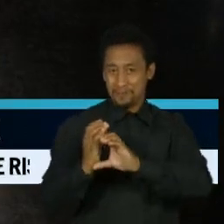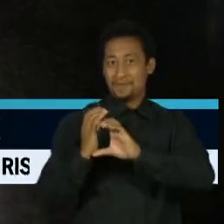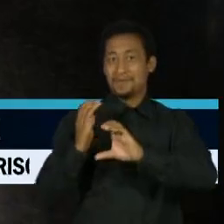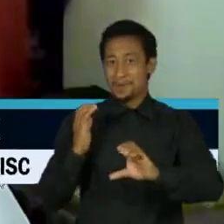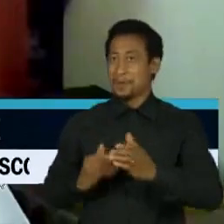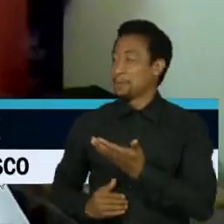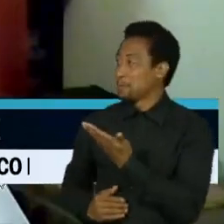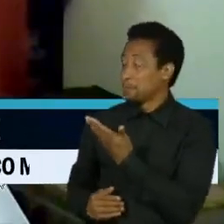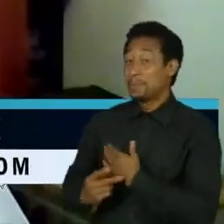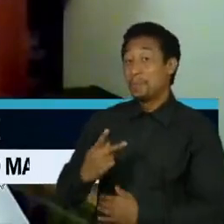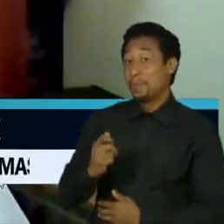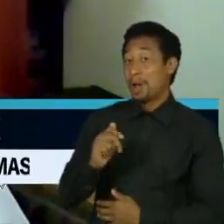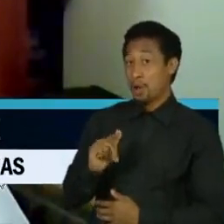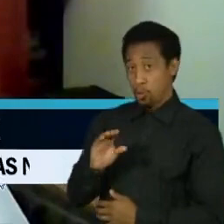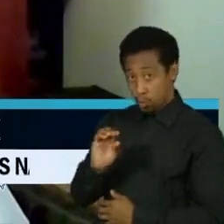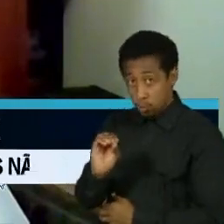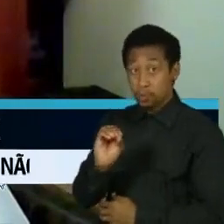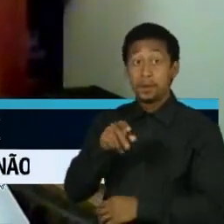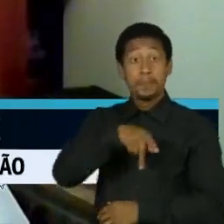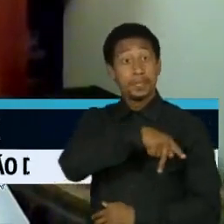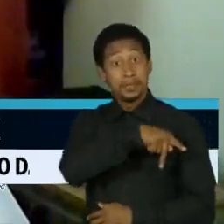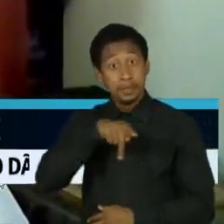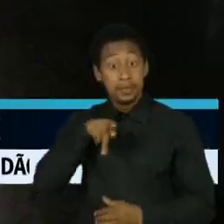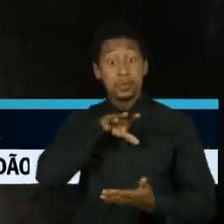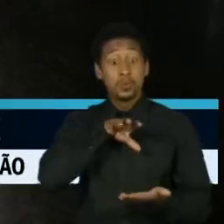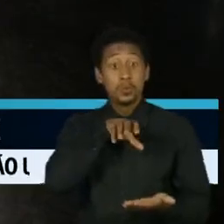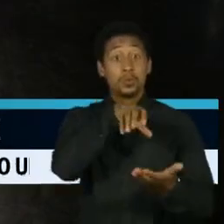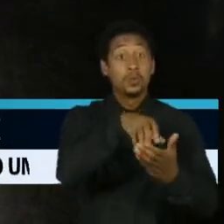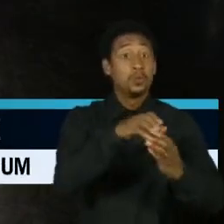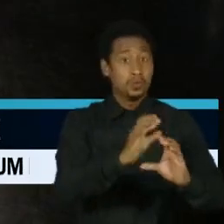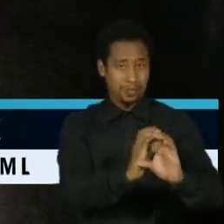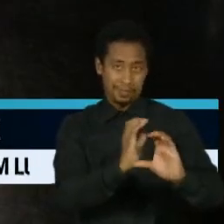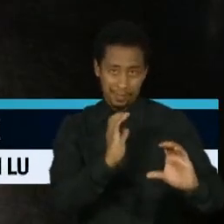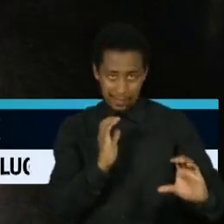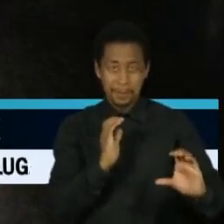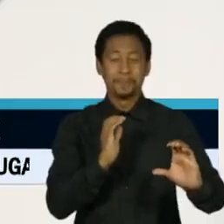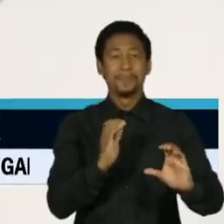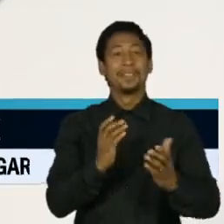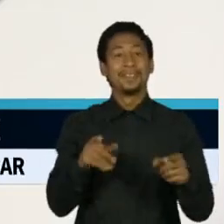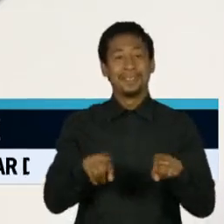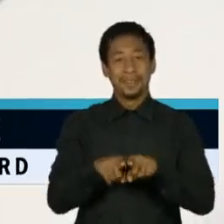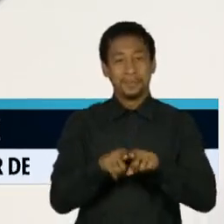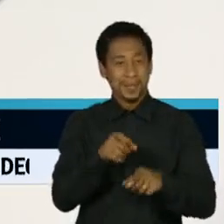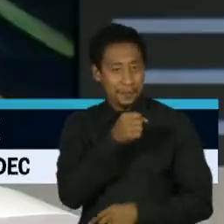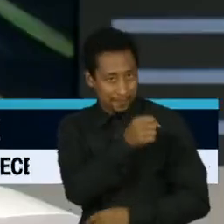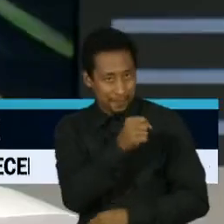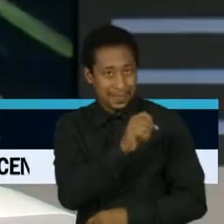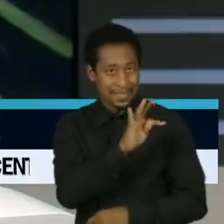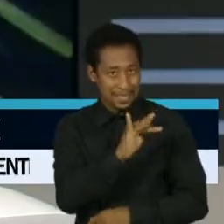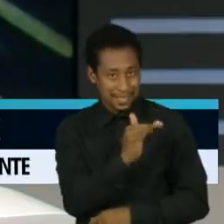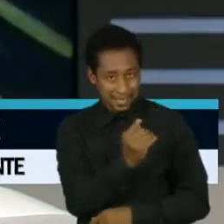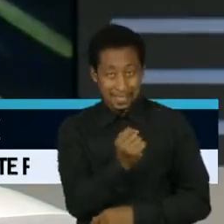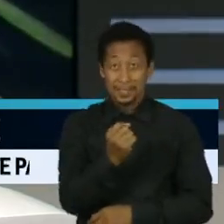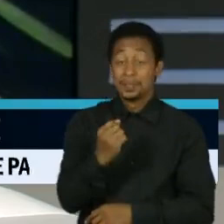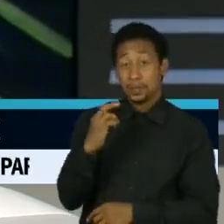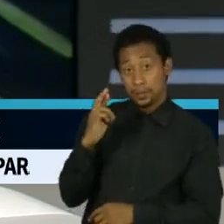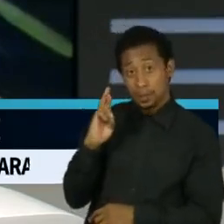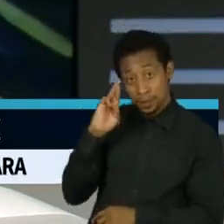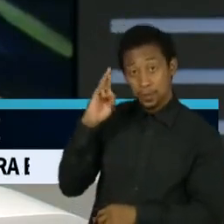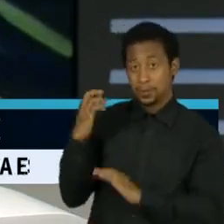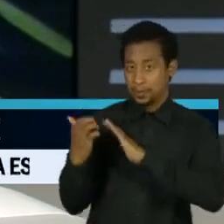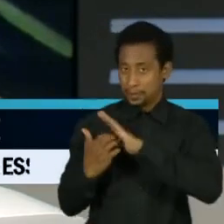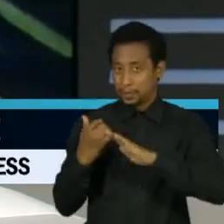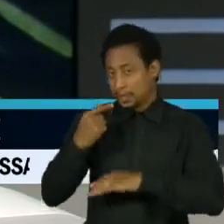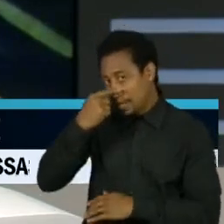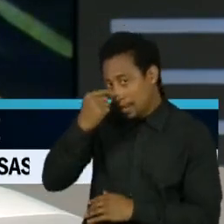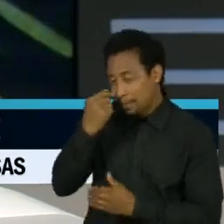civil Paulo Ferreira. Ele é presidente do Instituto de Engenharia. A jornalista Thaís Oyama e o empresário Emerson Capaz também participam